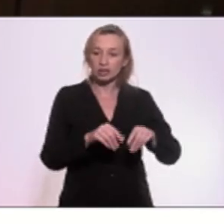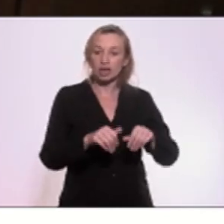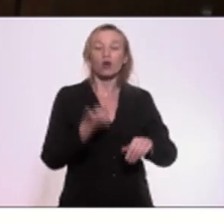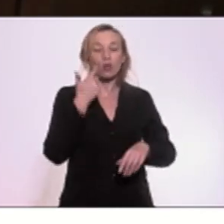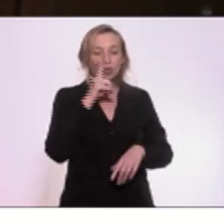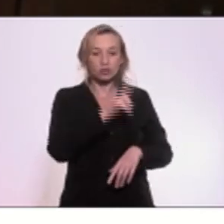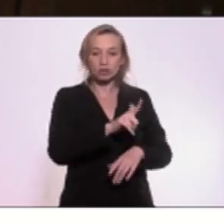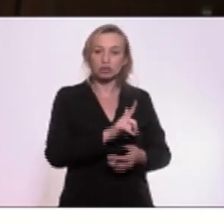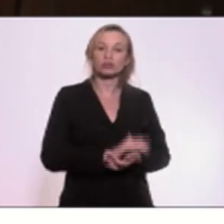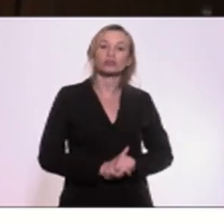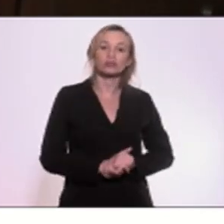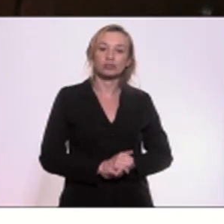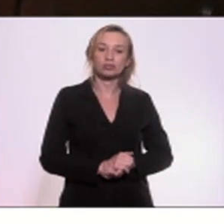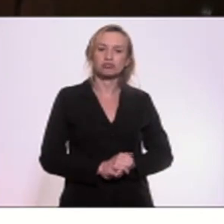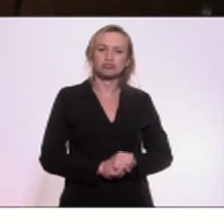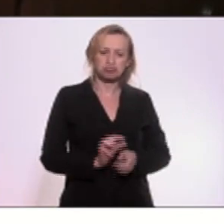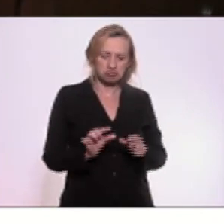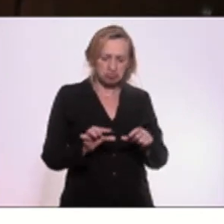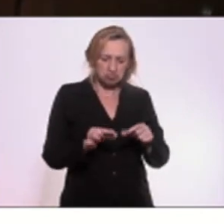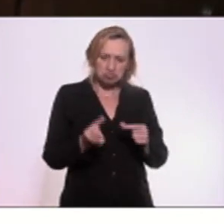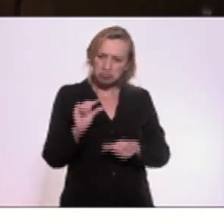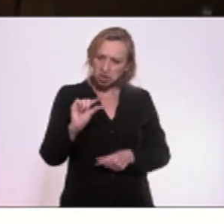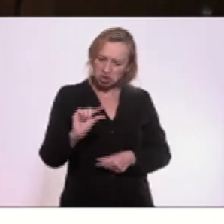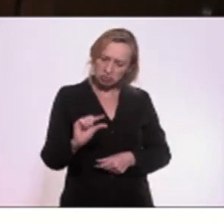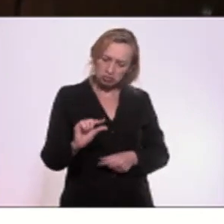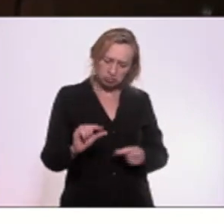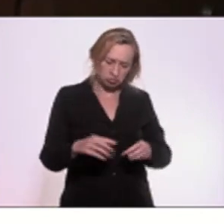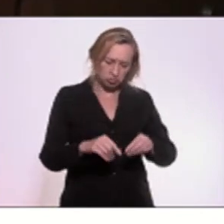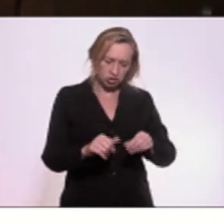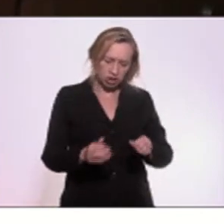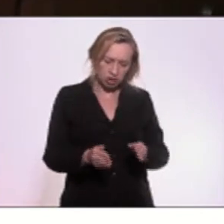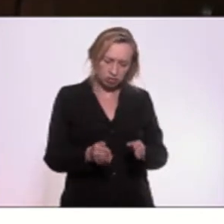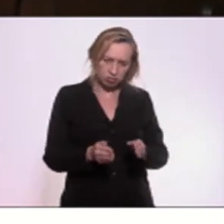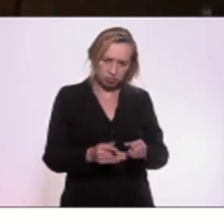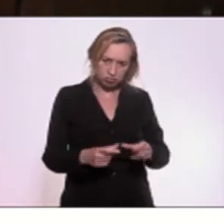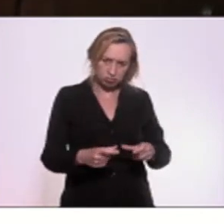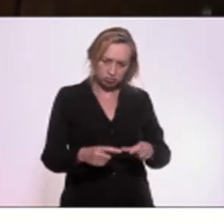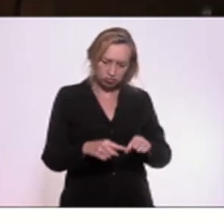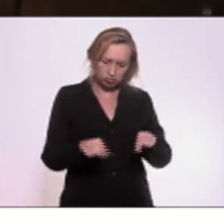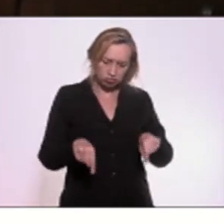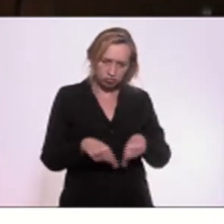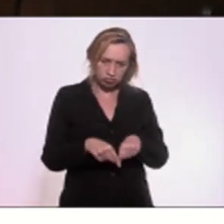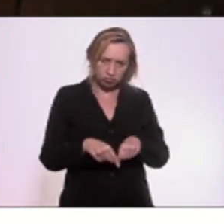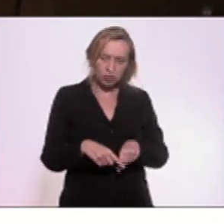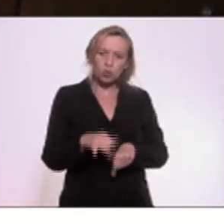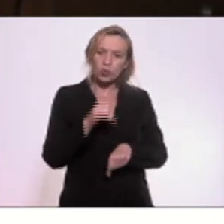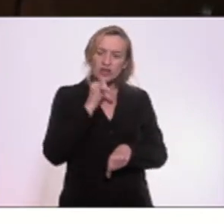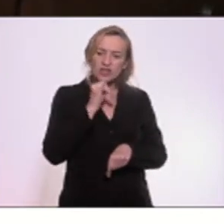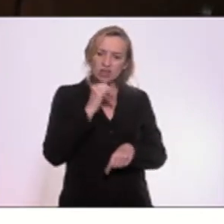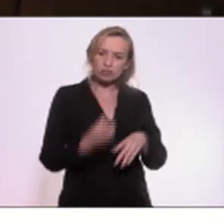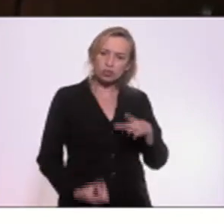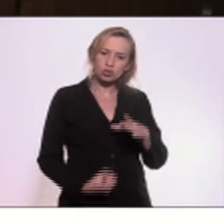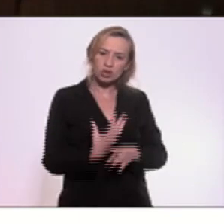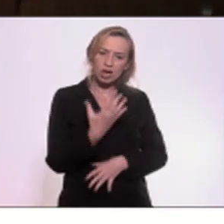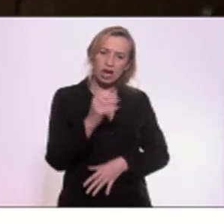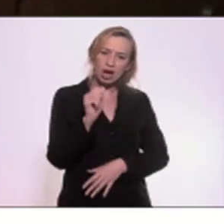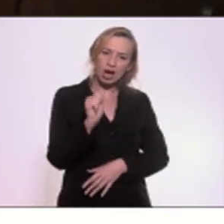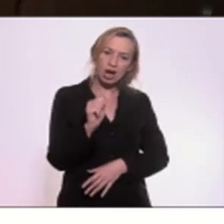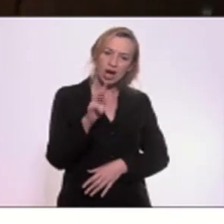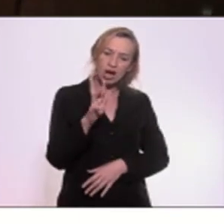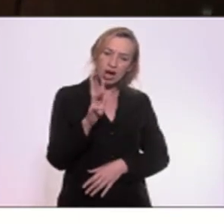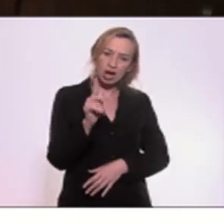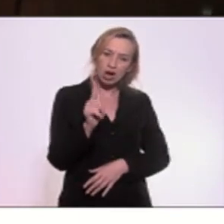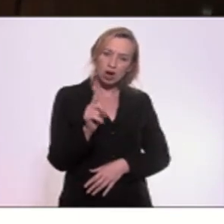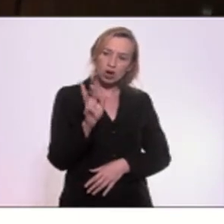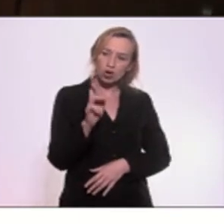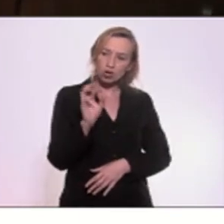conseguiu um pequeno pedaço de terra onde cultivava, onde era exemplo de produção agroecológica,